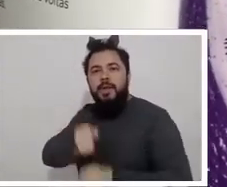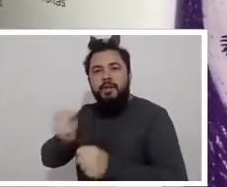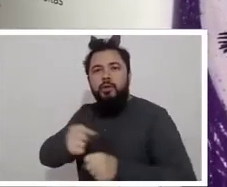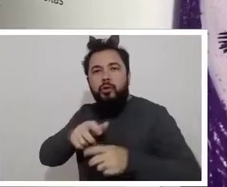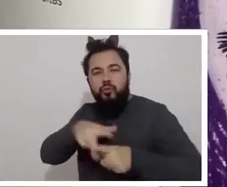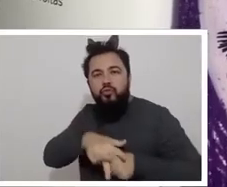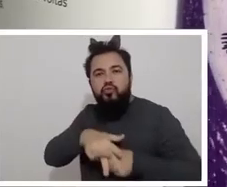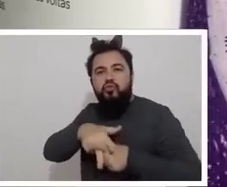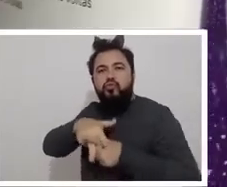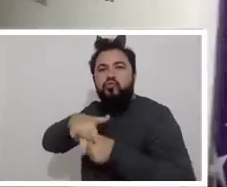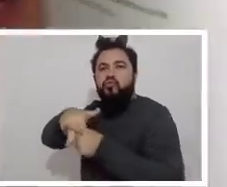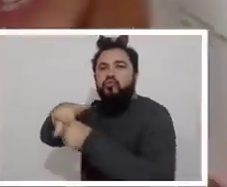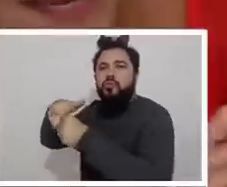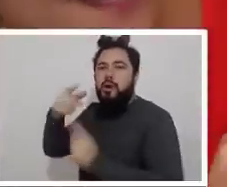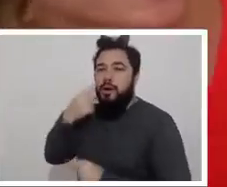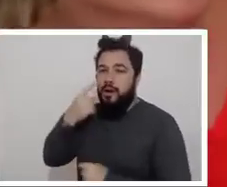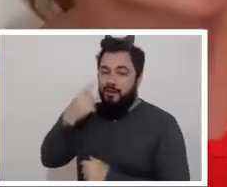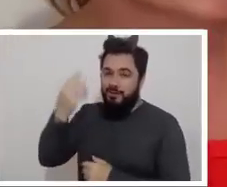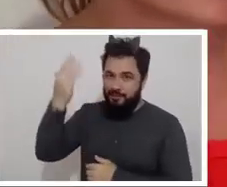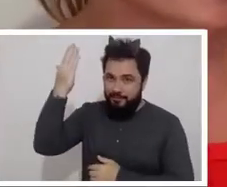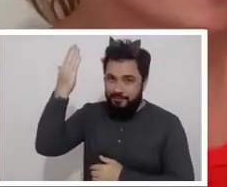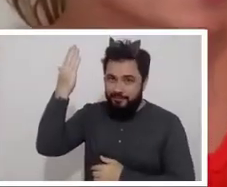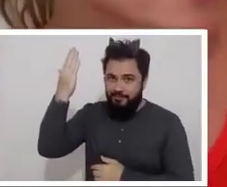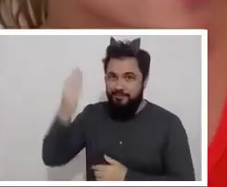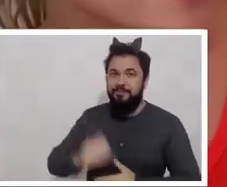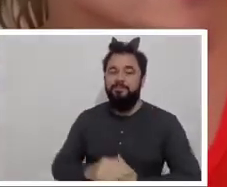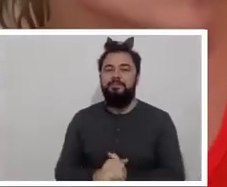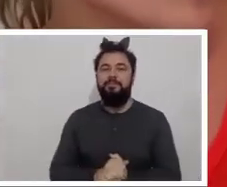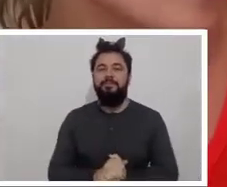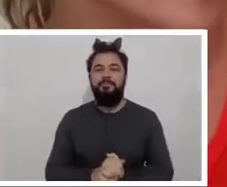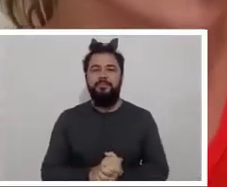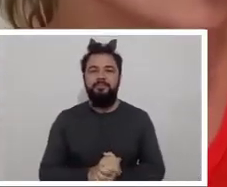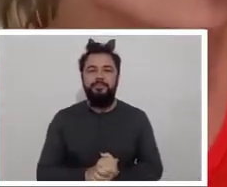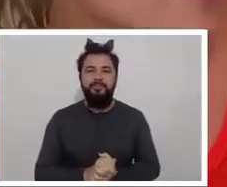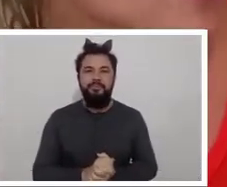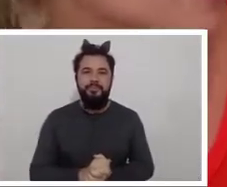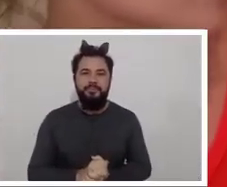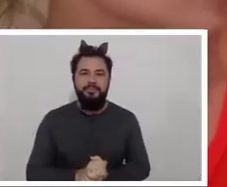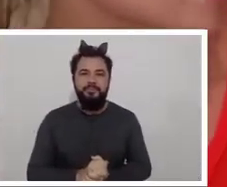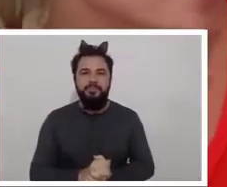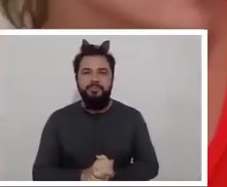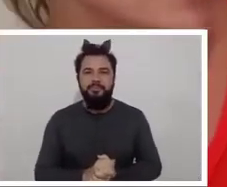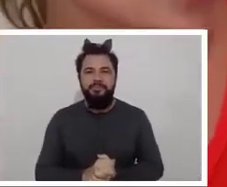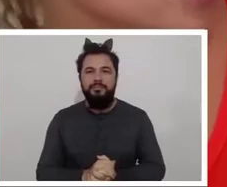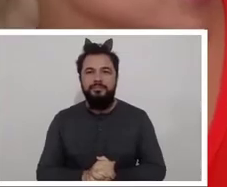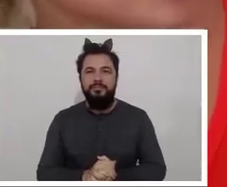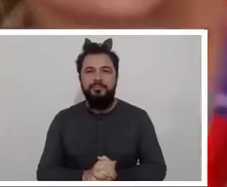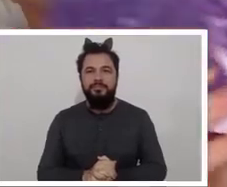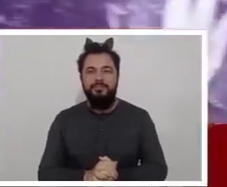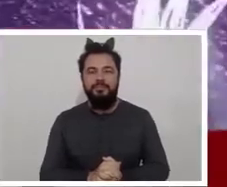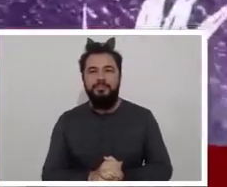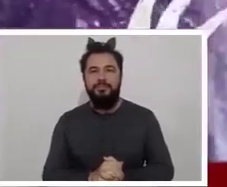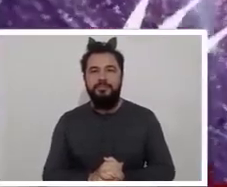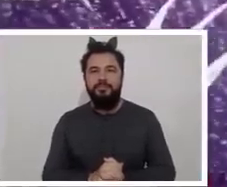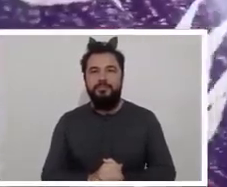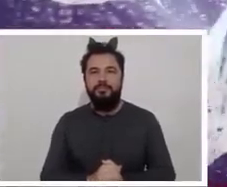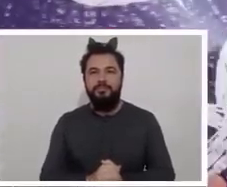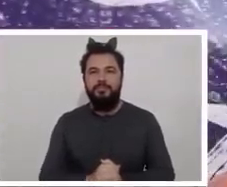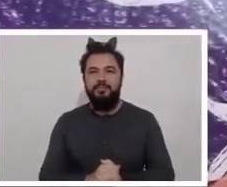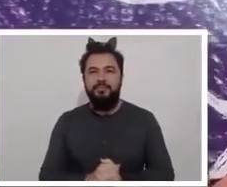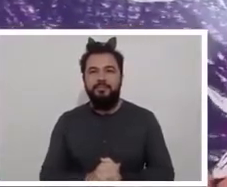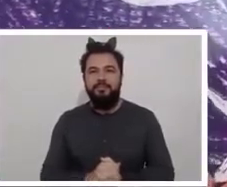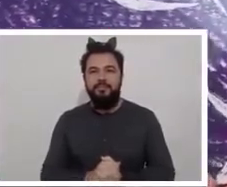bom eu e as crianças voando como se fossem os grupos